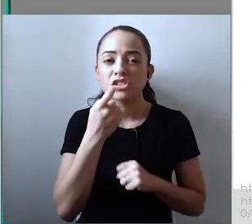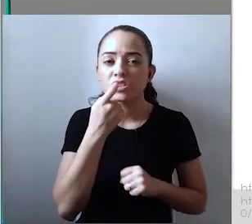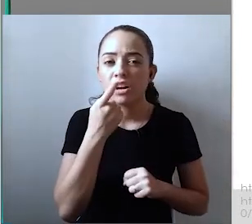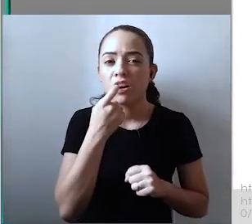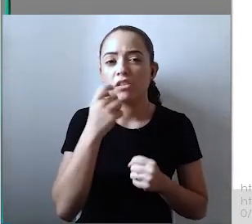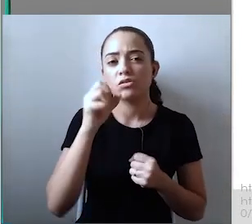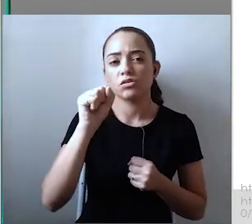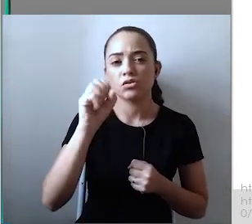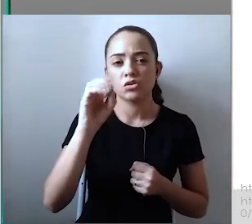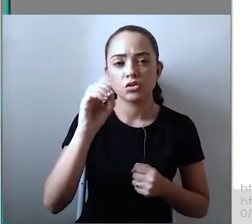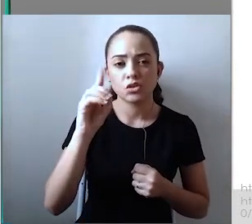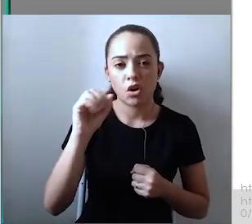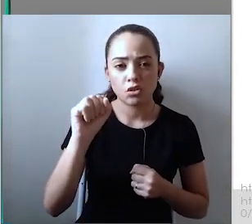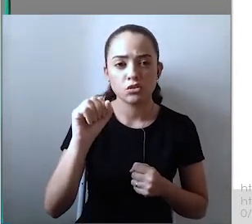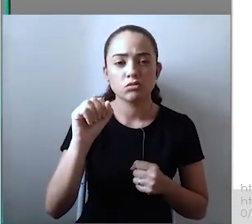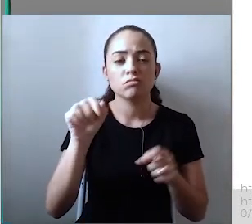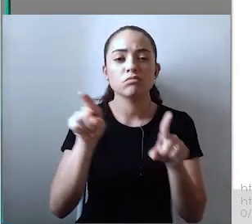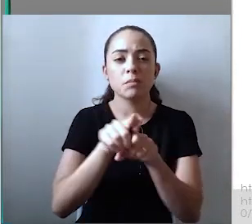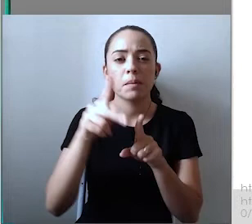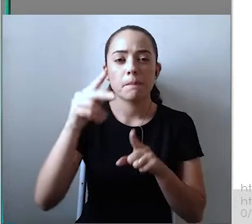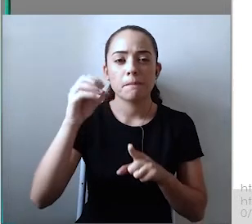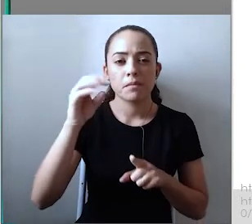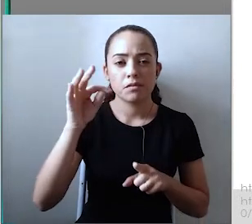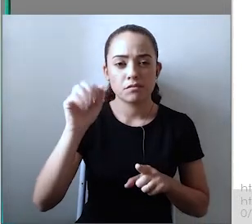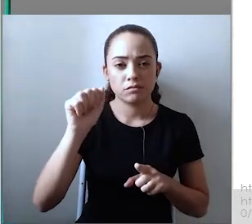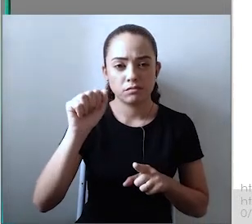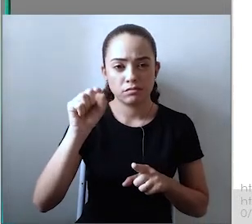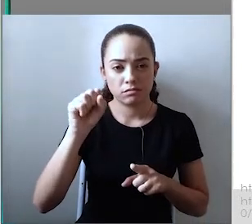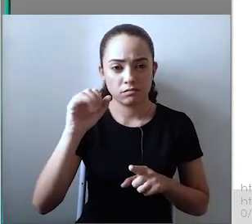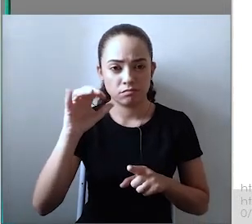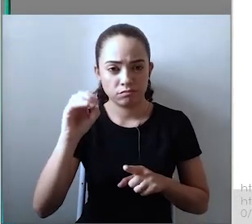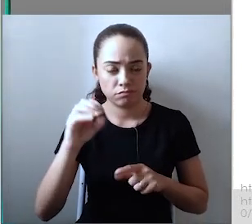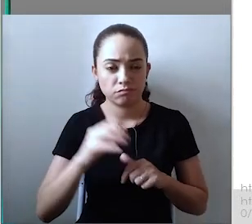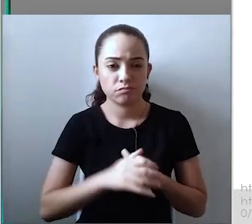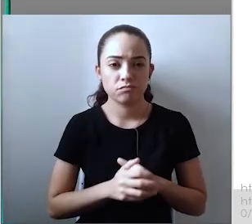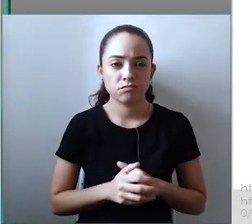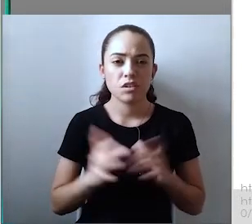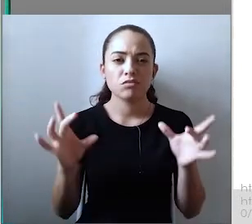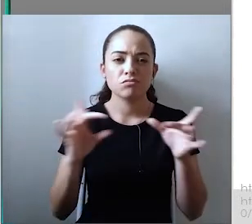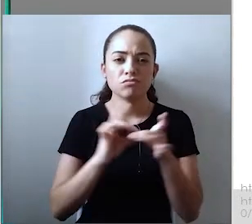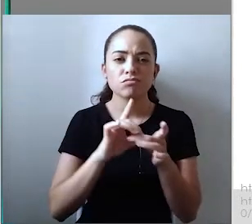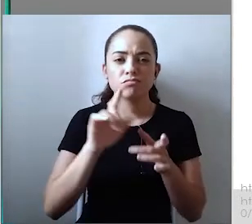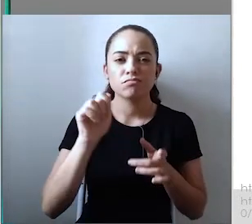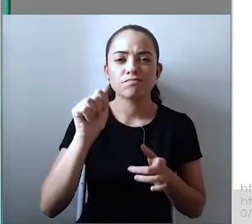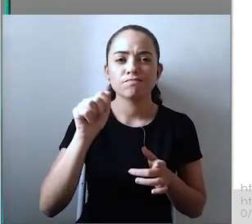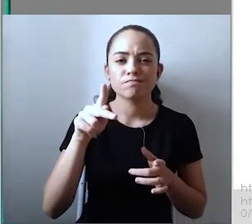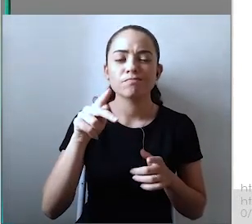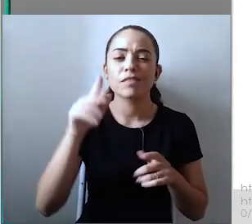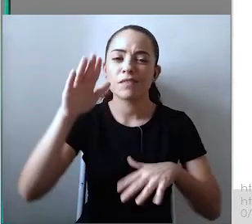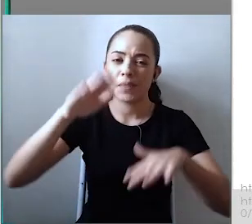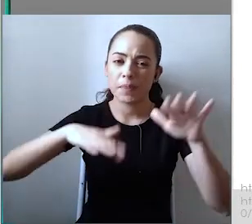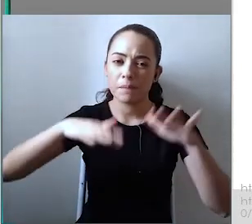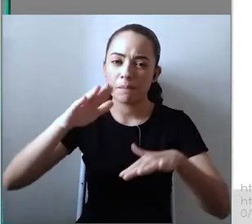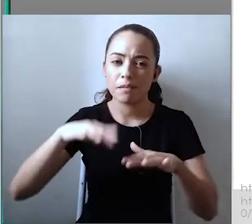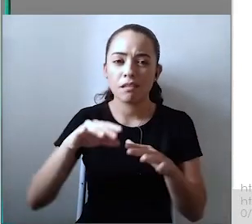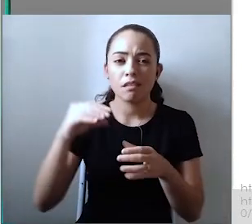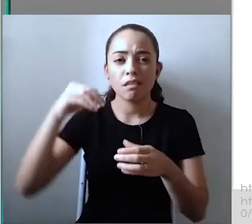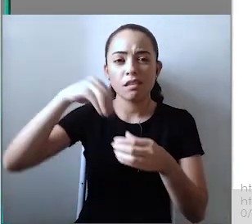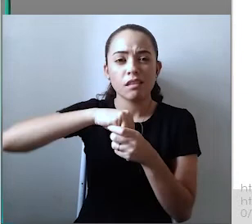e potássio. A permeabilidade das junções gap dependem dos diferentes tipos de conexinas que as